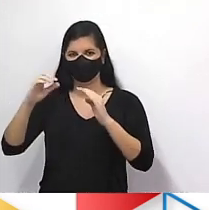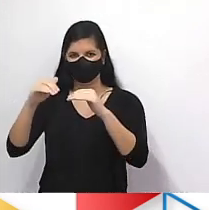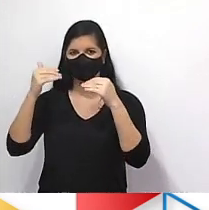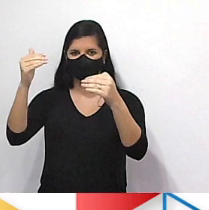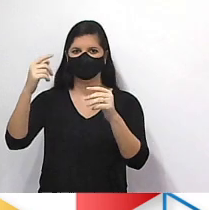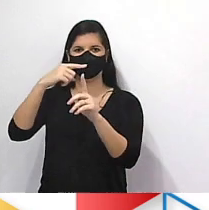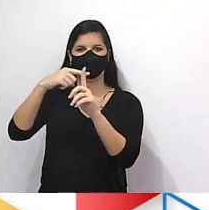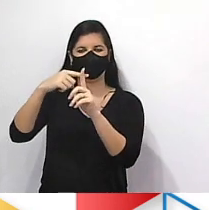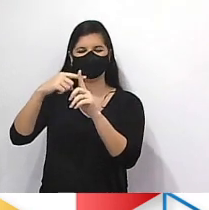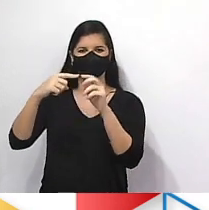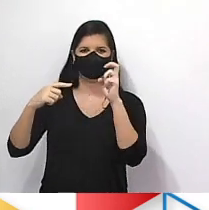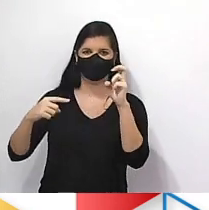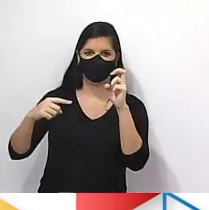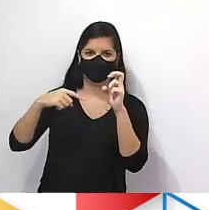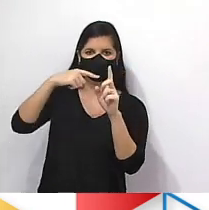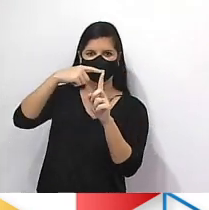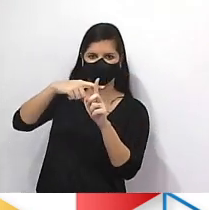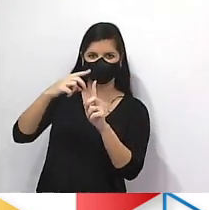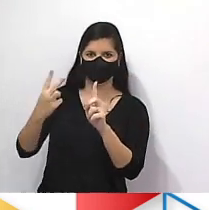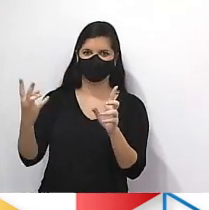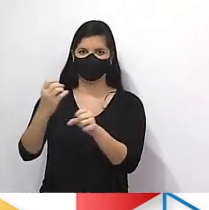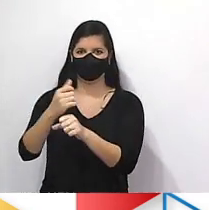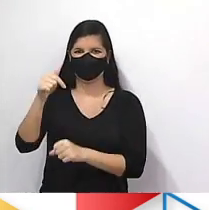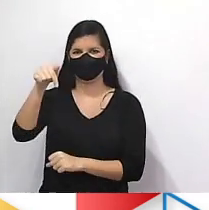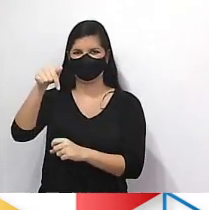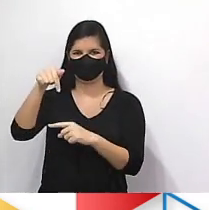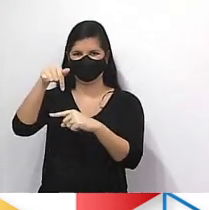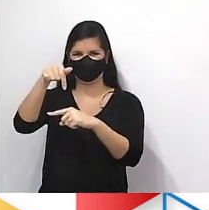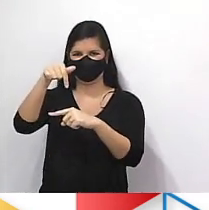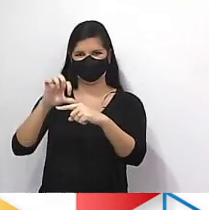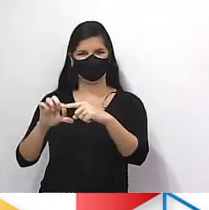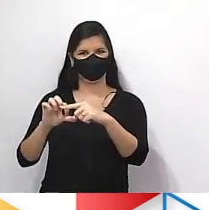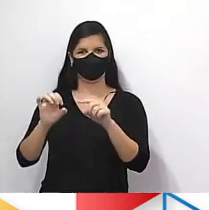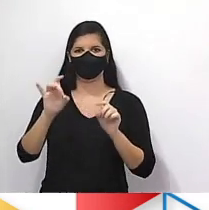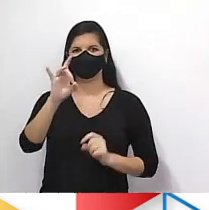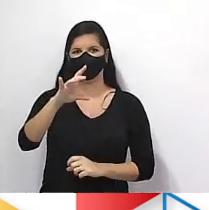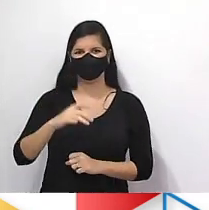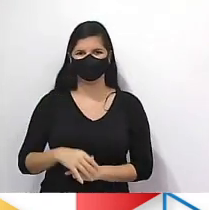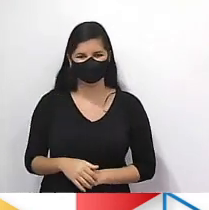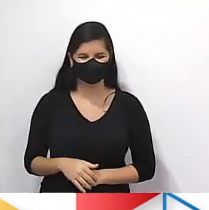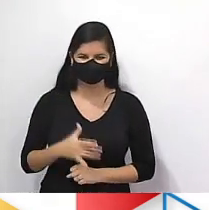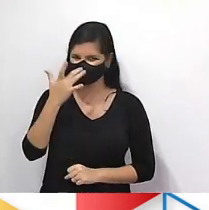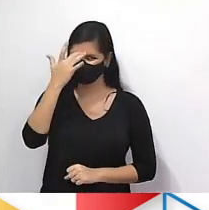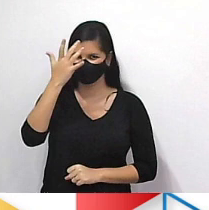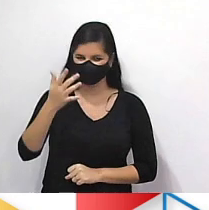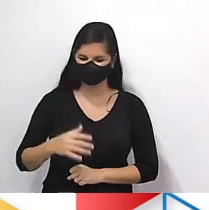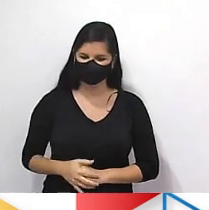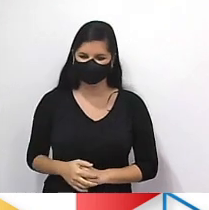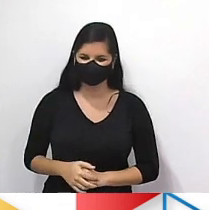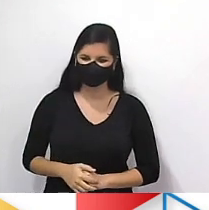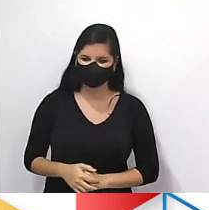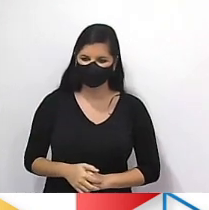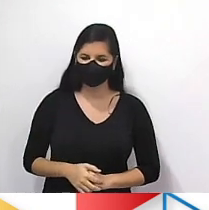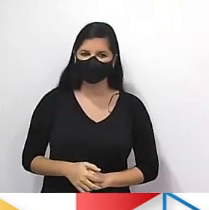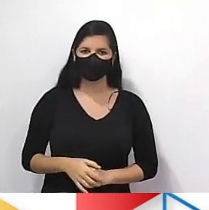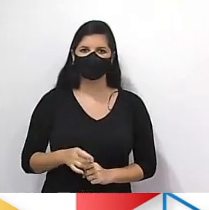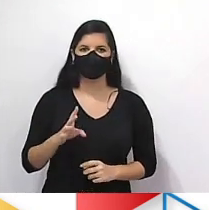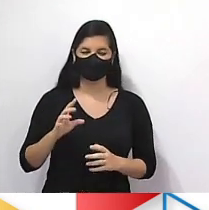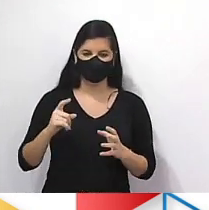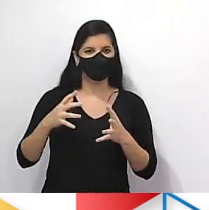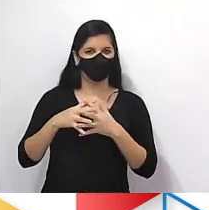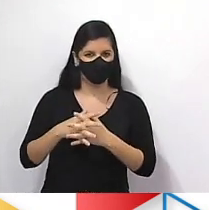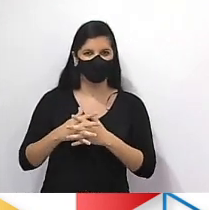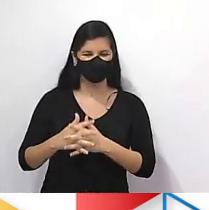os numeradores. 5 mais 2, 7. Tranquilo assim, professor? Muito fácil. Só será um pouquinho mais